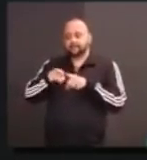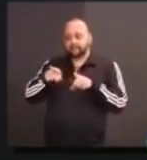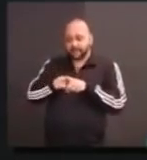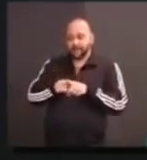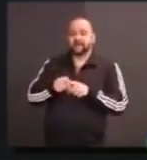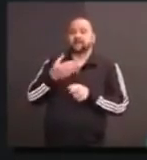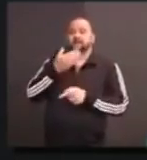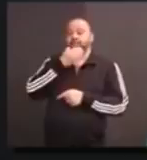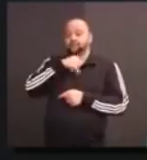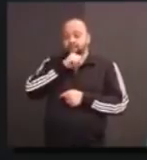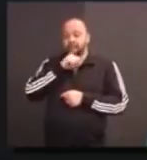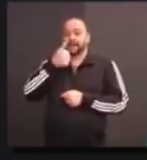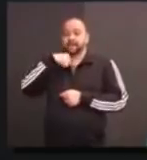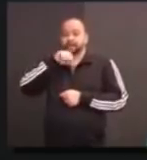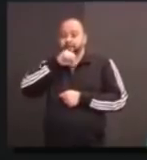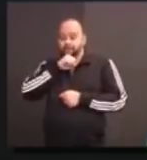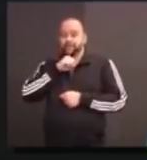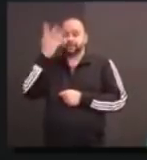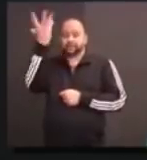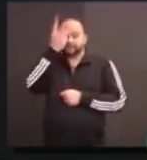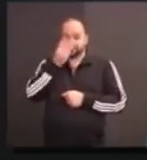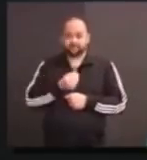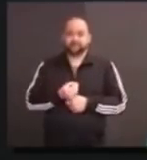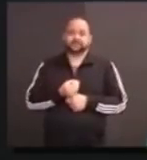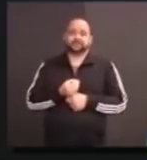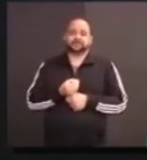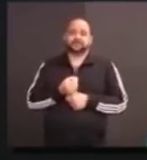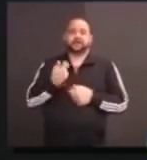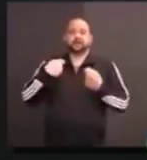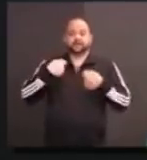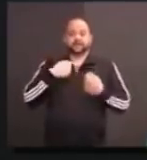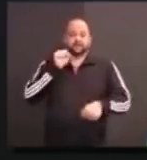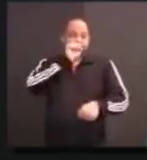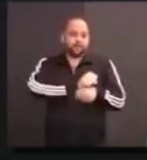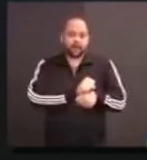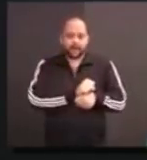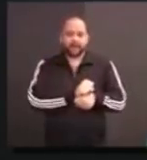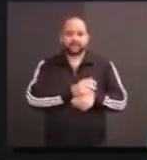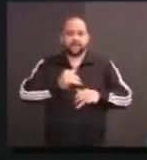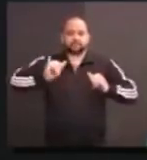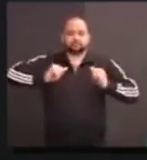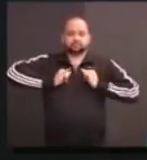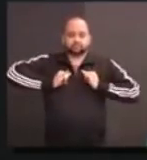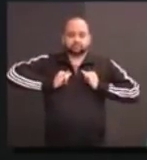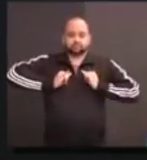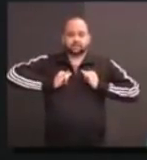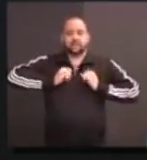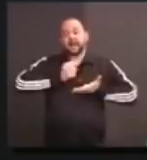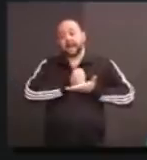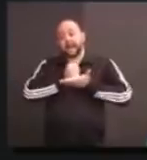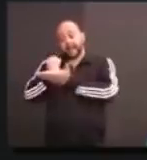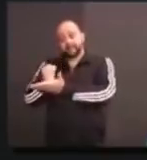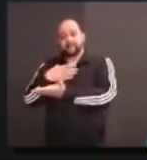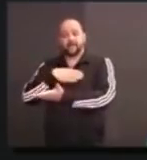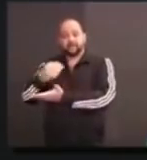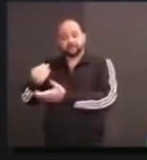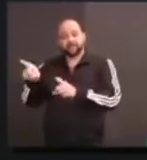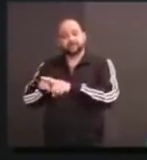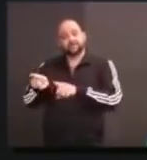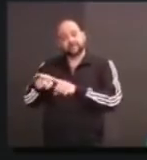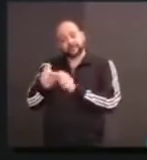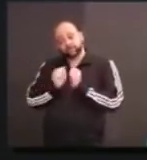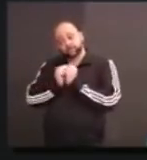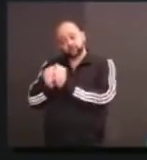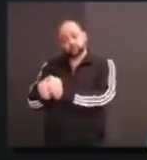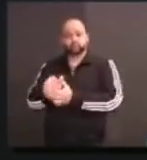espíritas precisavam largar de ser tão comodistas e levarem os filhos para a